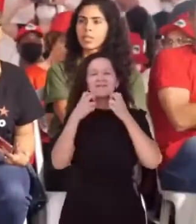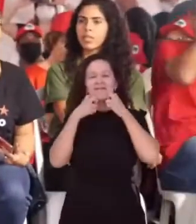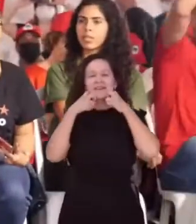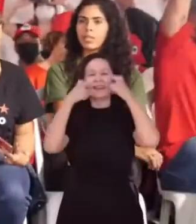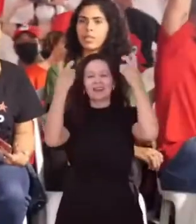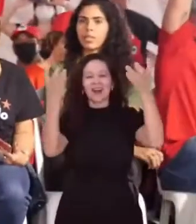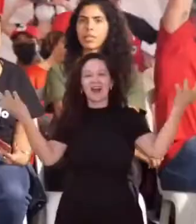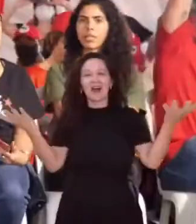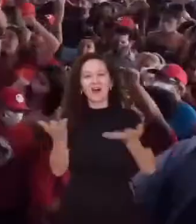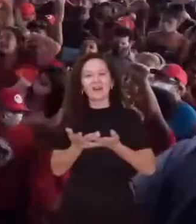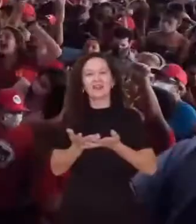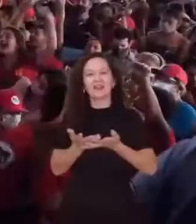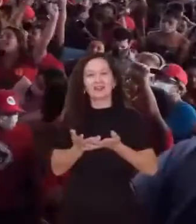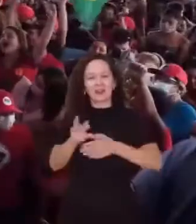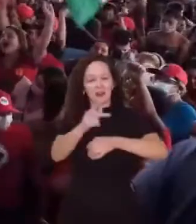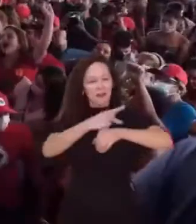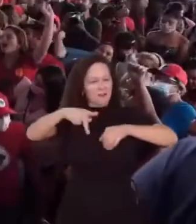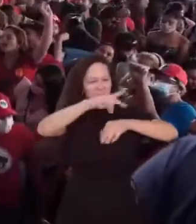livre!